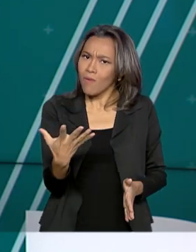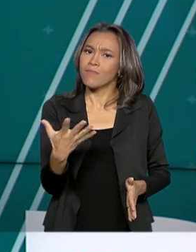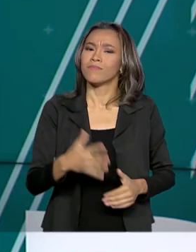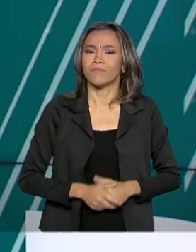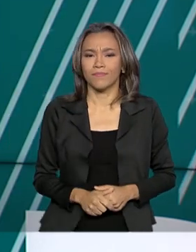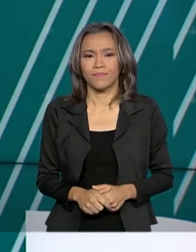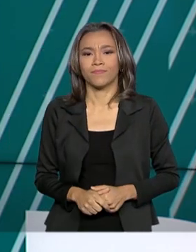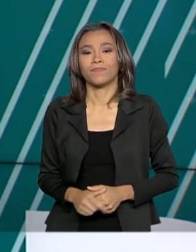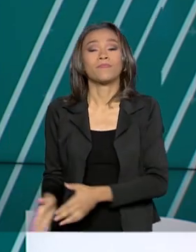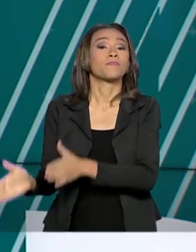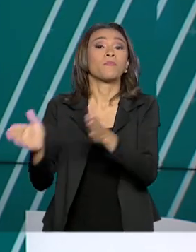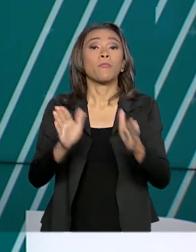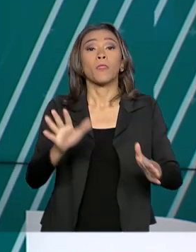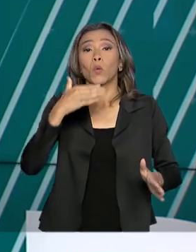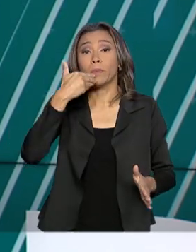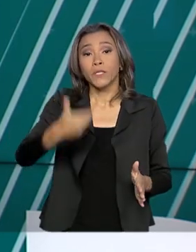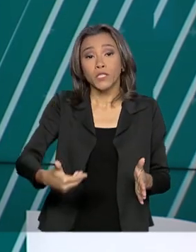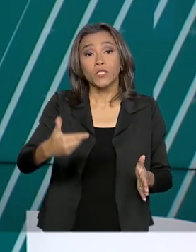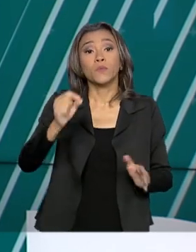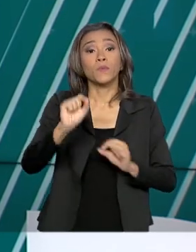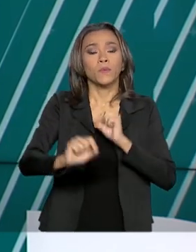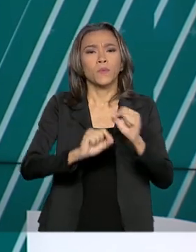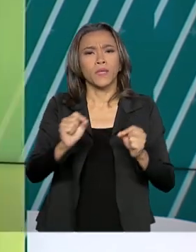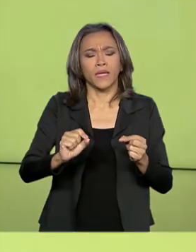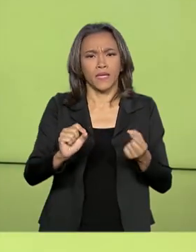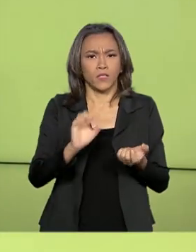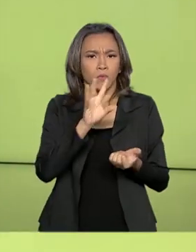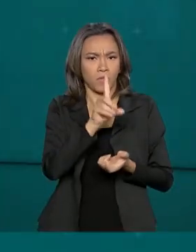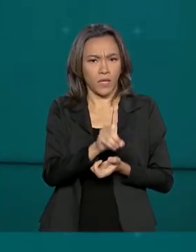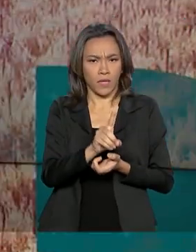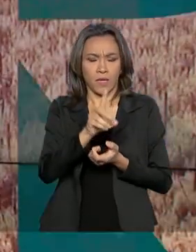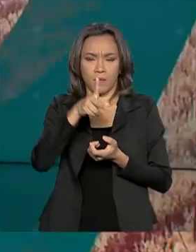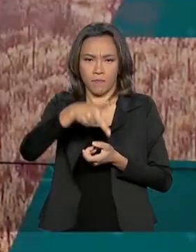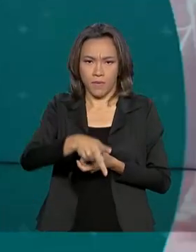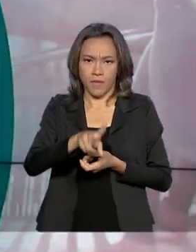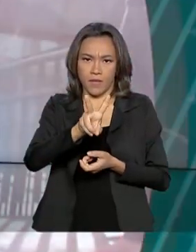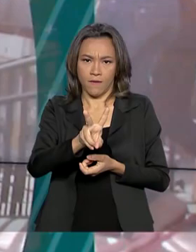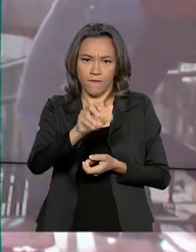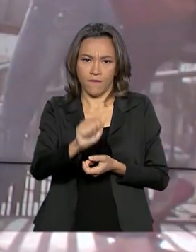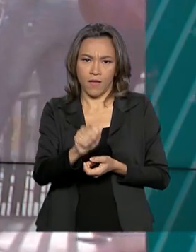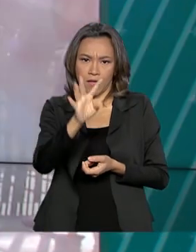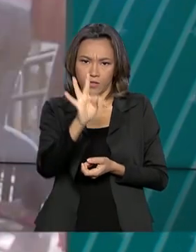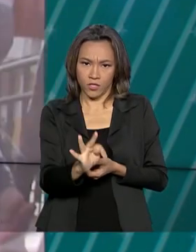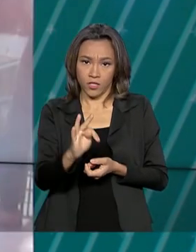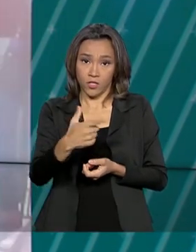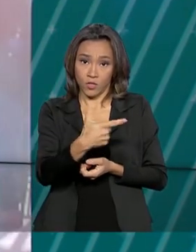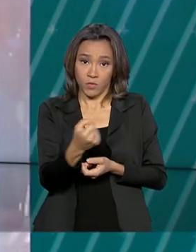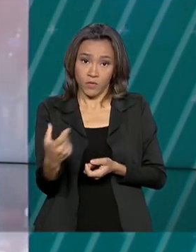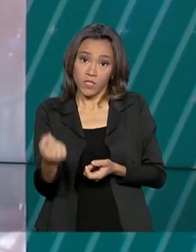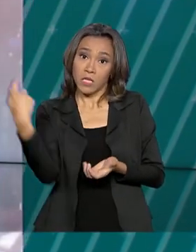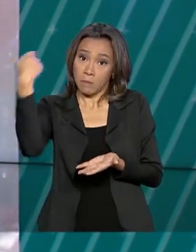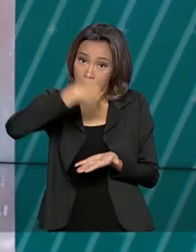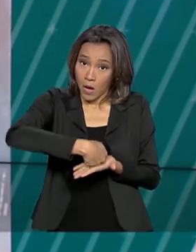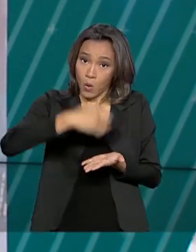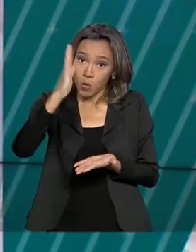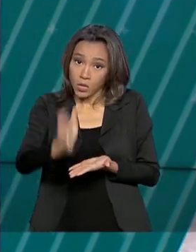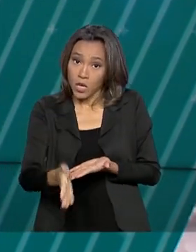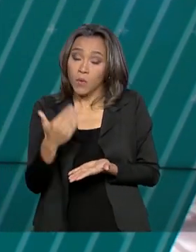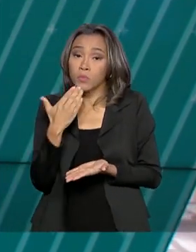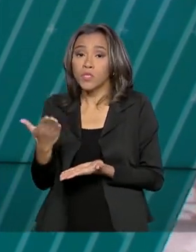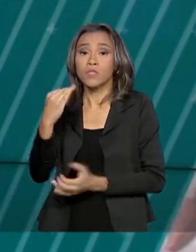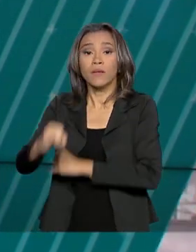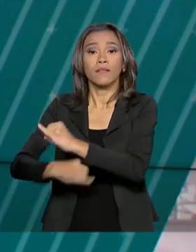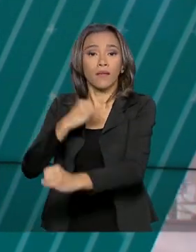O pedido de restituição do DPVAT 2020 para quem pagou o valor mais caro será feito pela internet